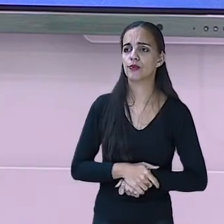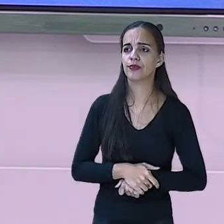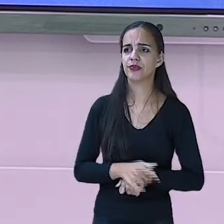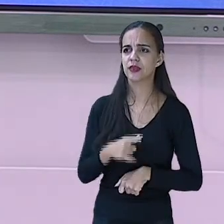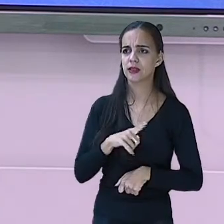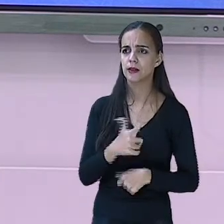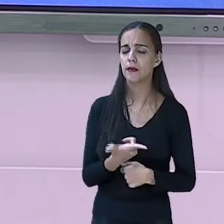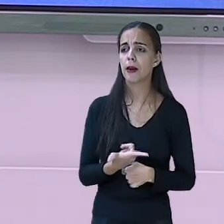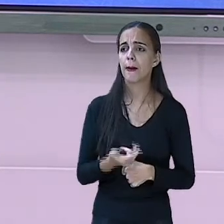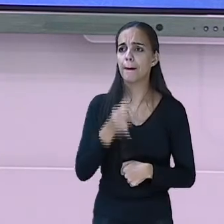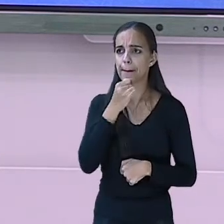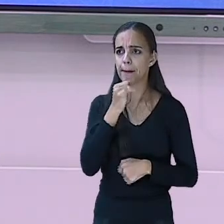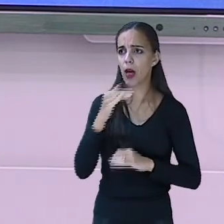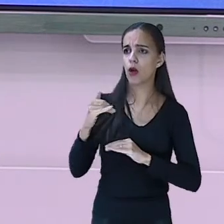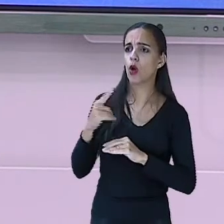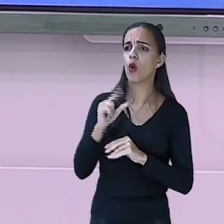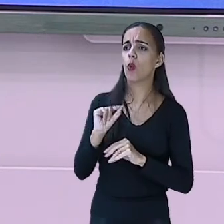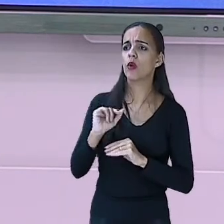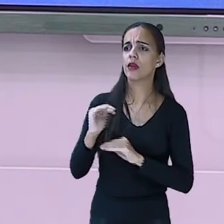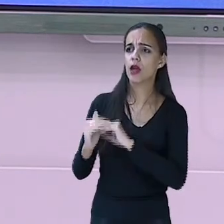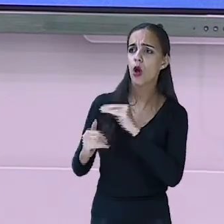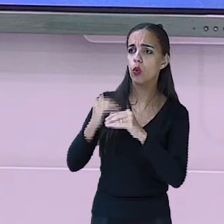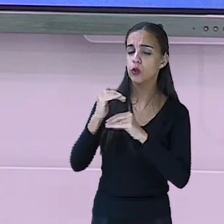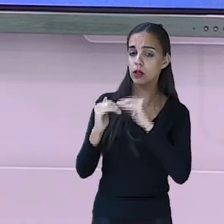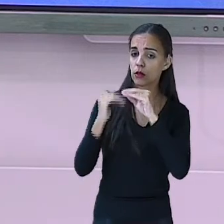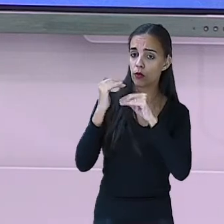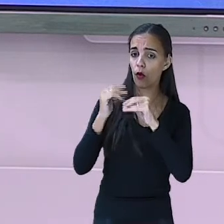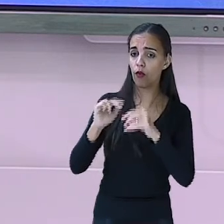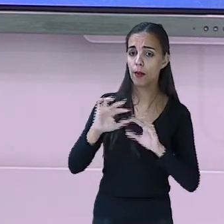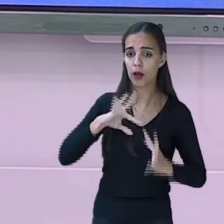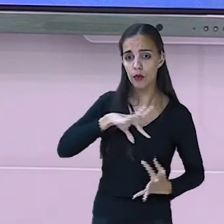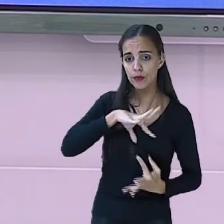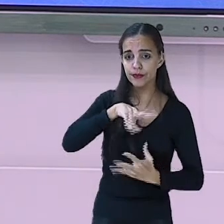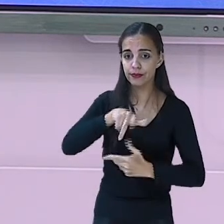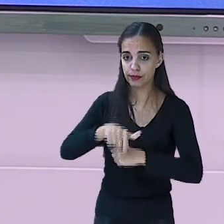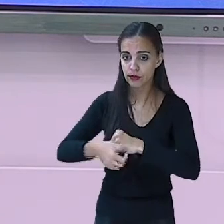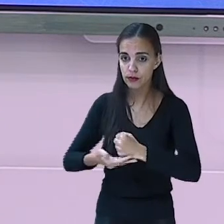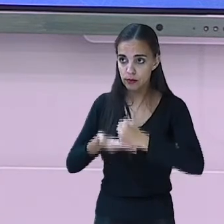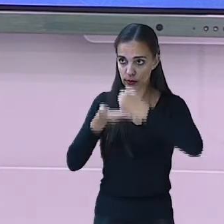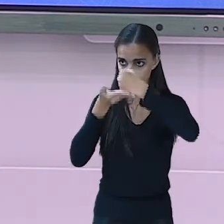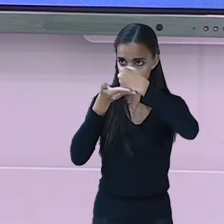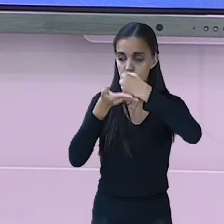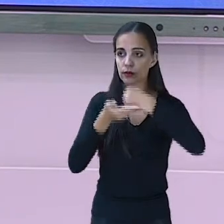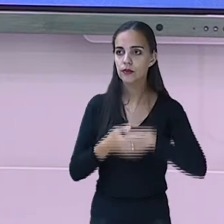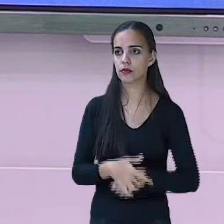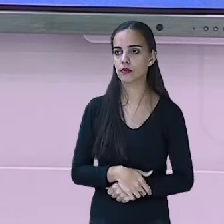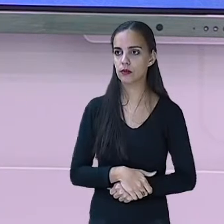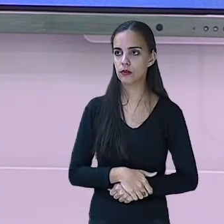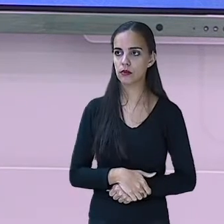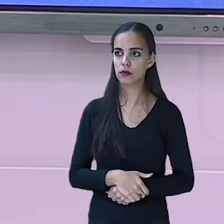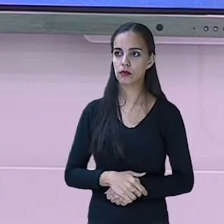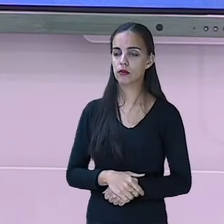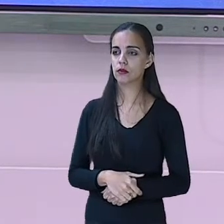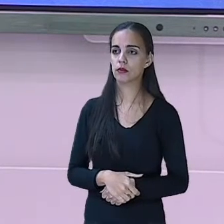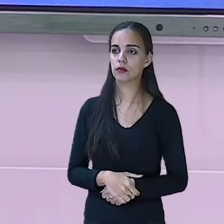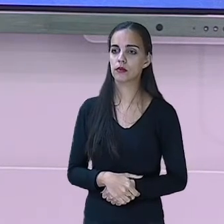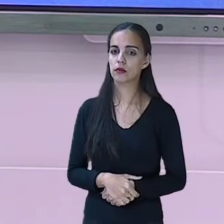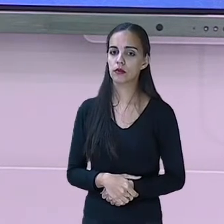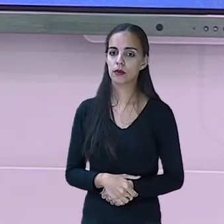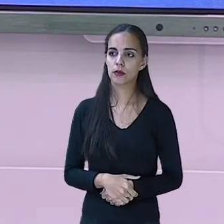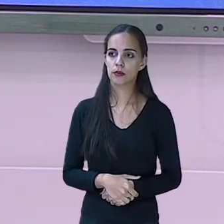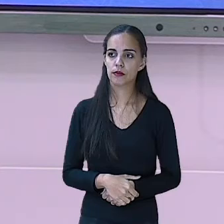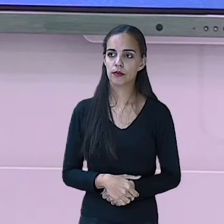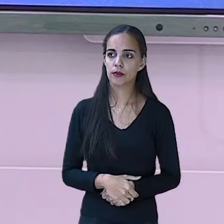é o desenvolvimento sustentável? Já apareceu em imagens anteriores que a